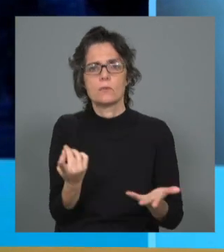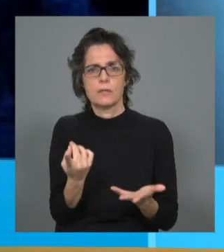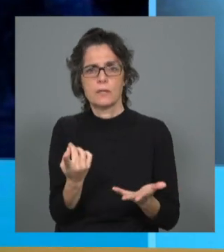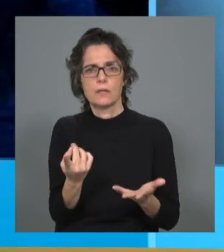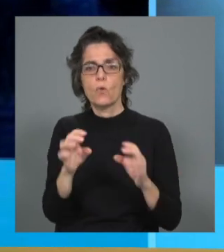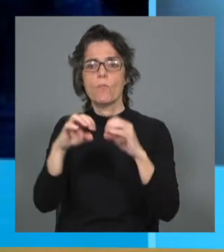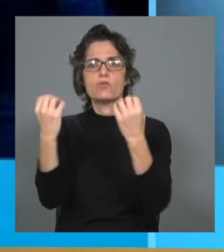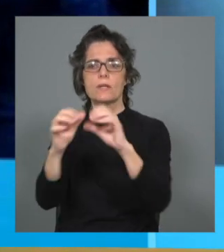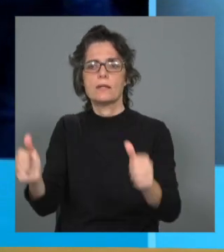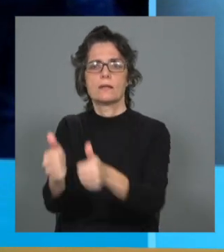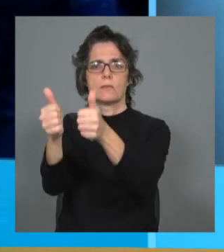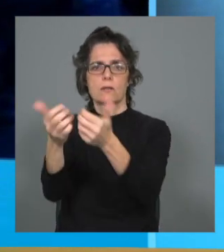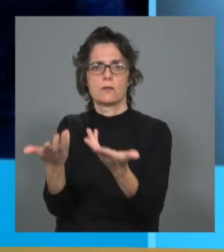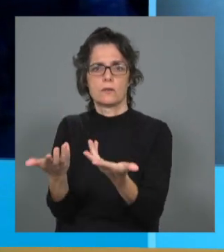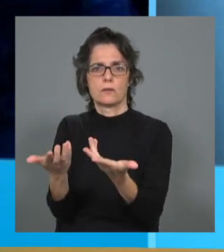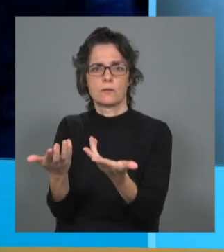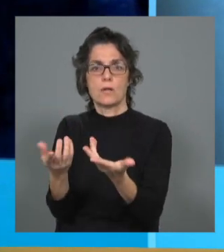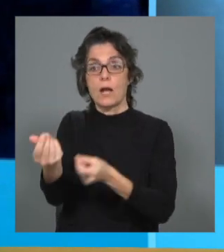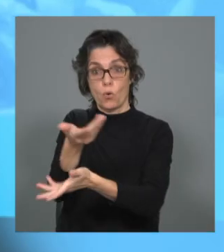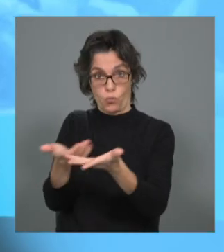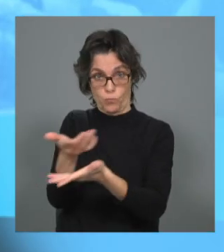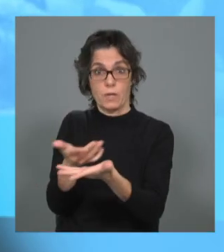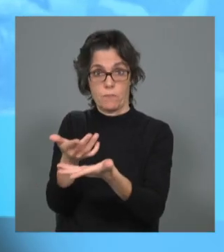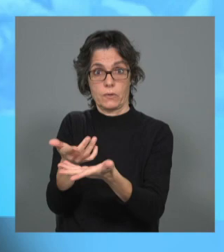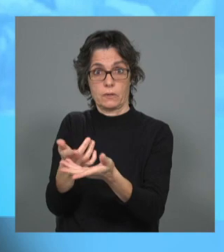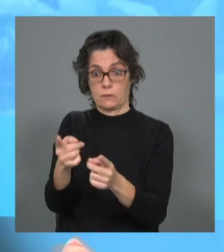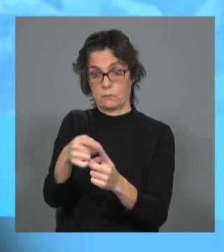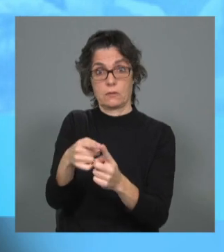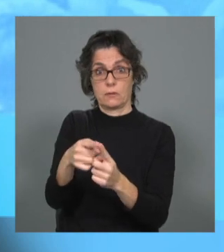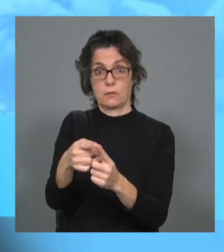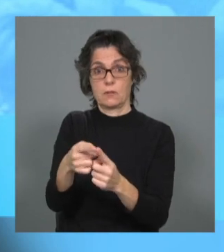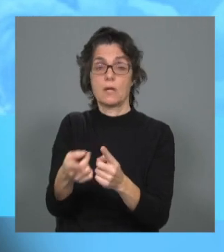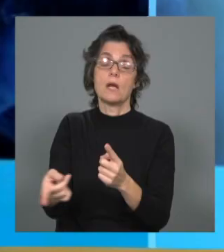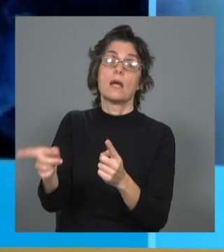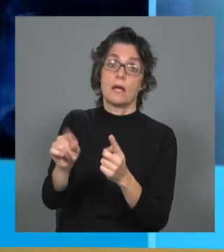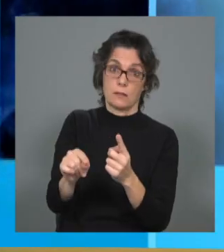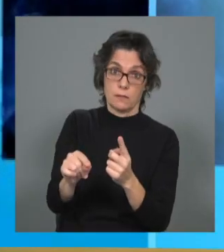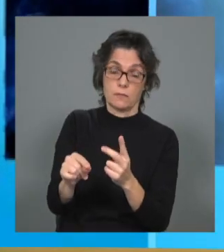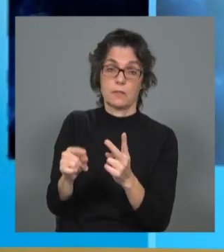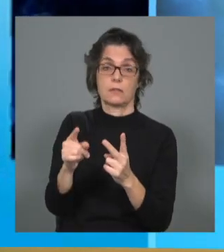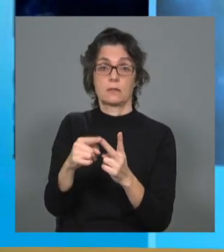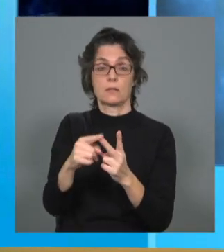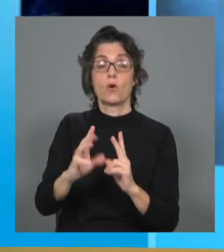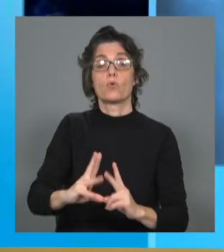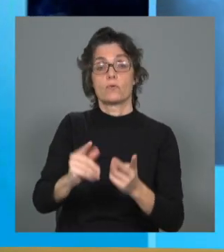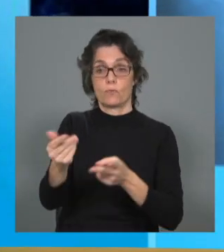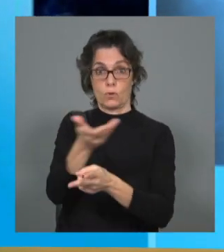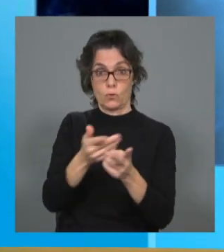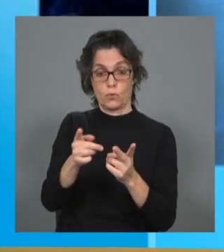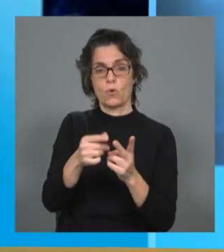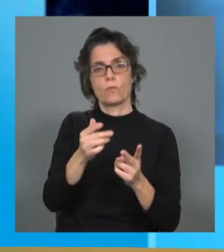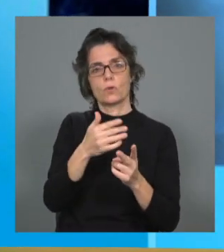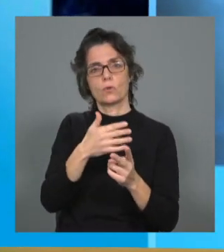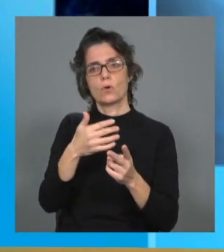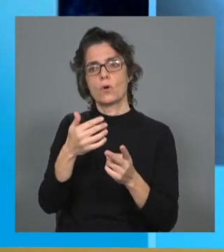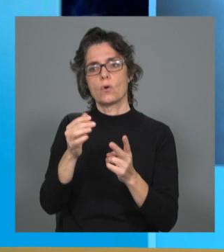torna melhor economicamente, mas também se torna melhor através do desenvolvimento económico e do bem-estar